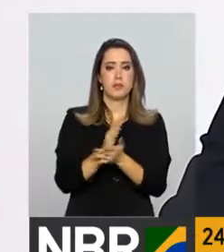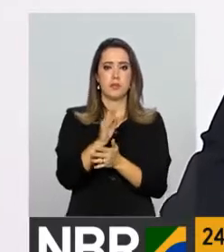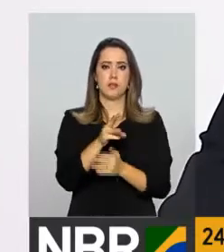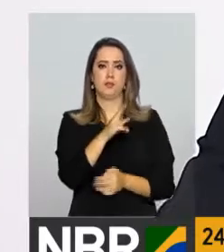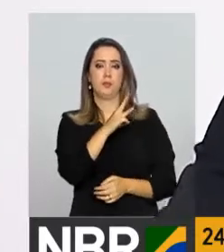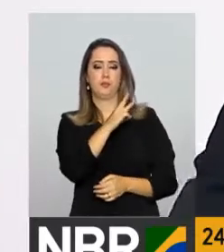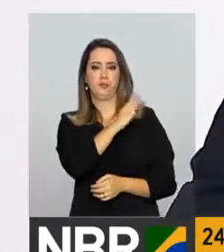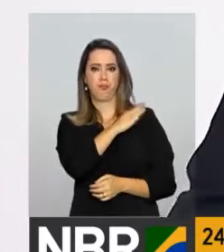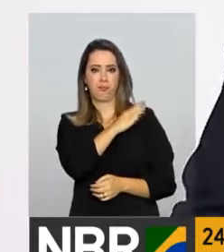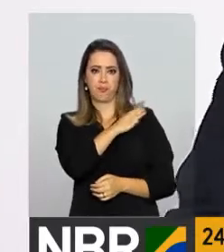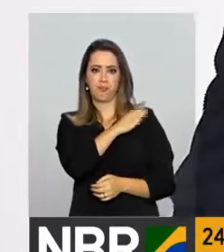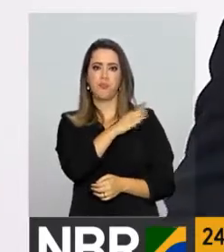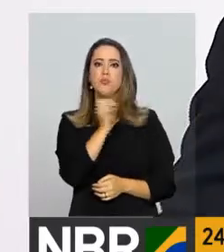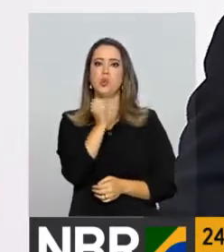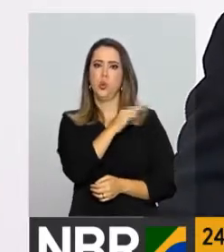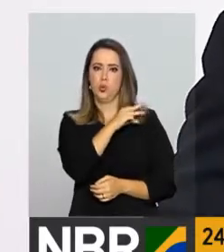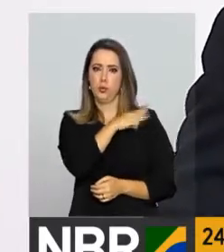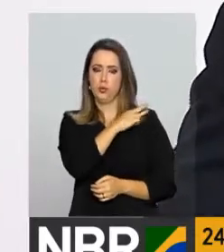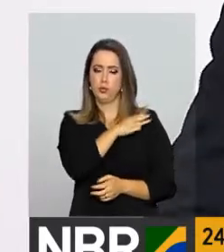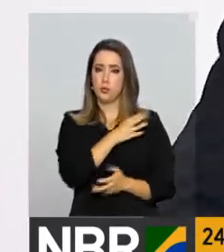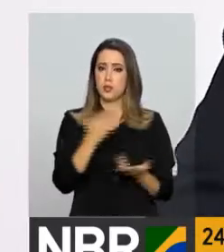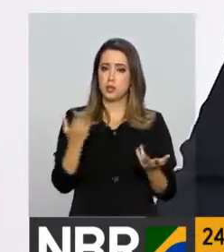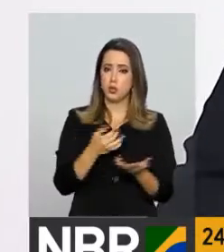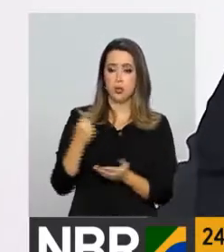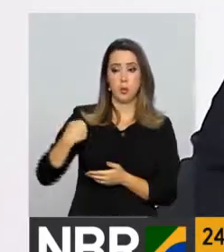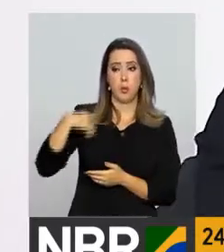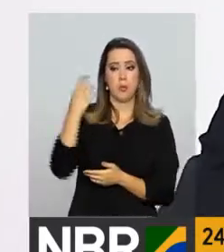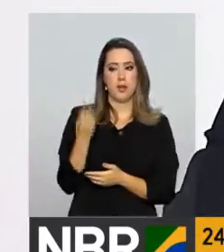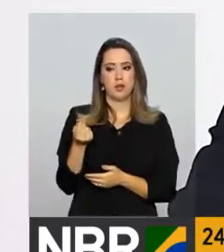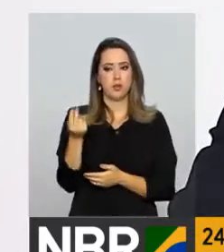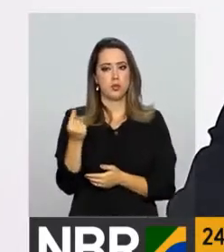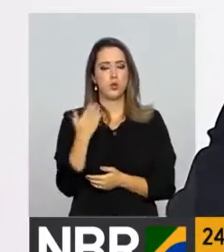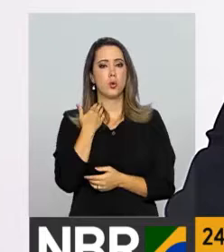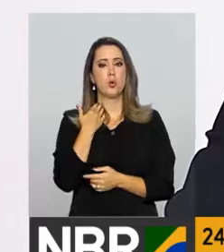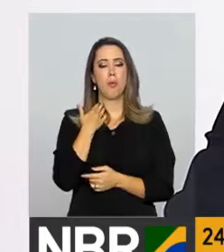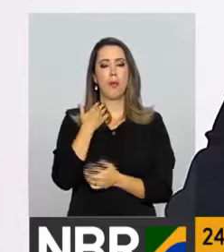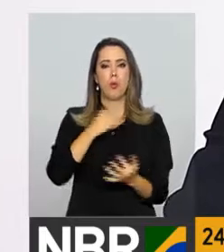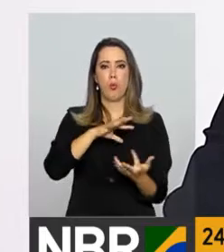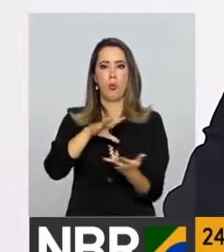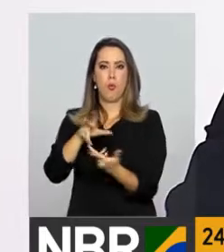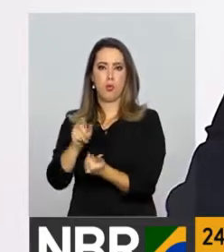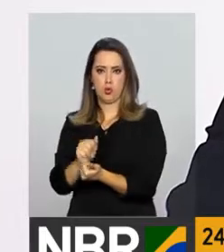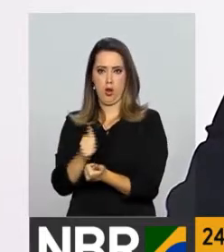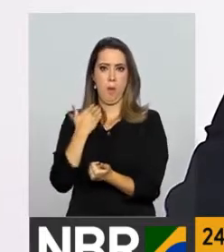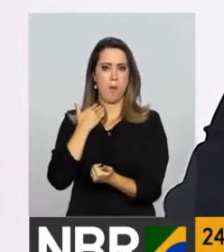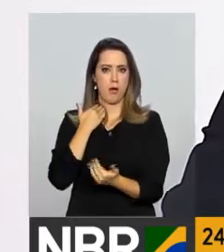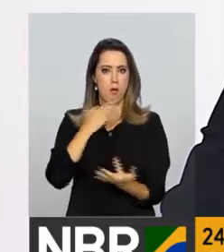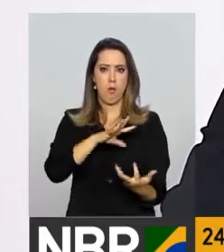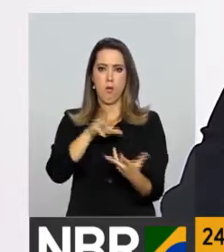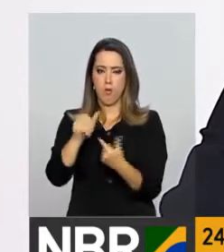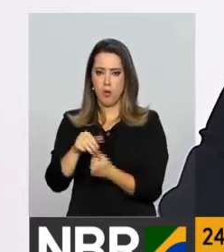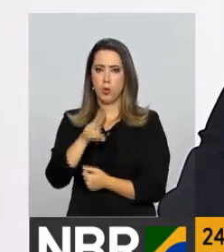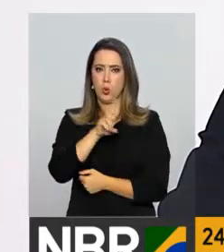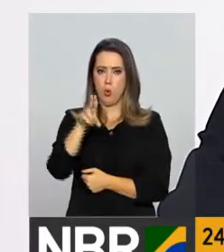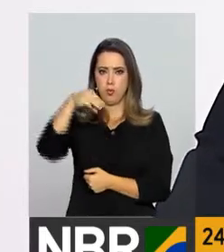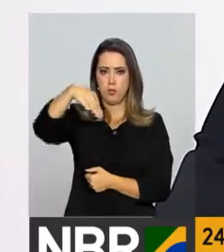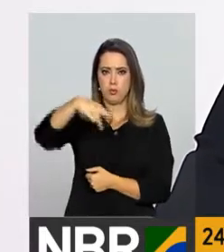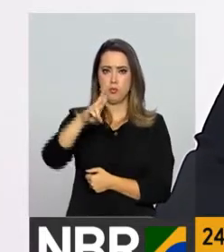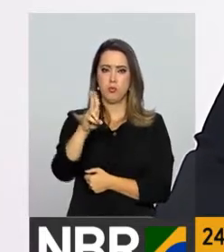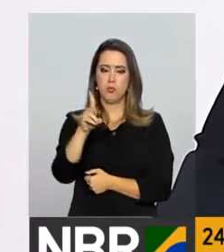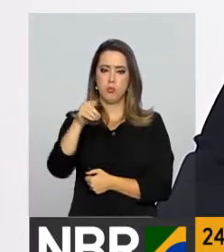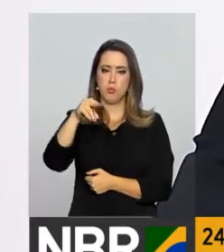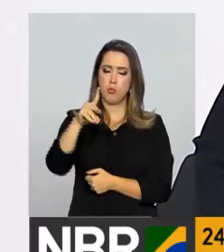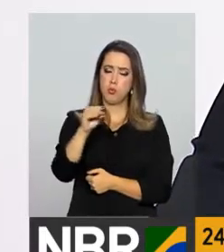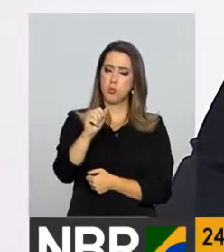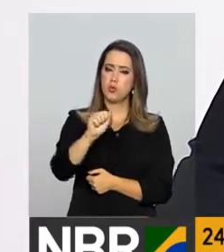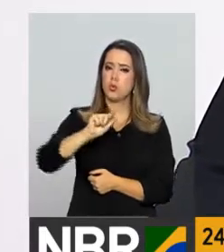médio agora com mais recursos do banco mundial para que possa acelerar a ao ensino integral no